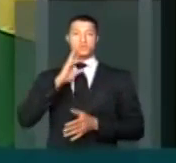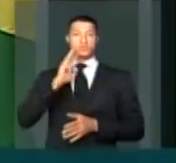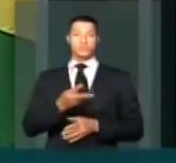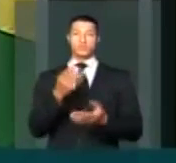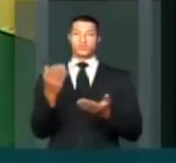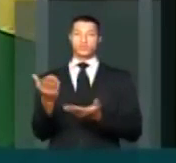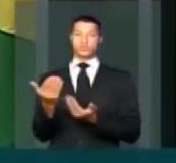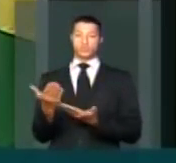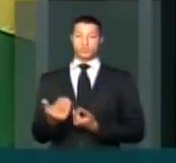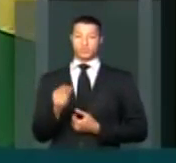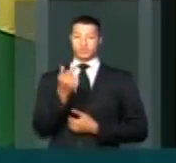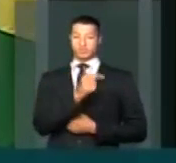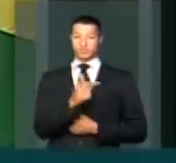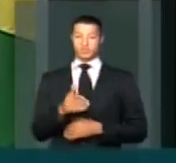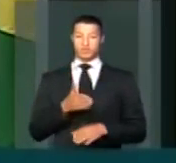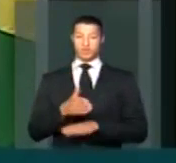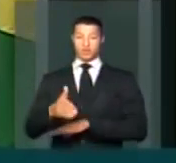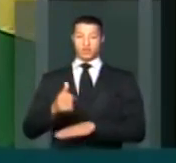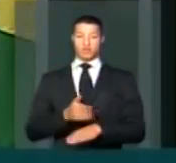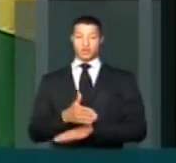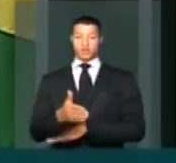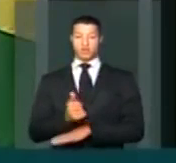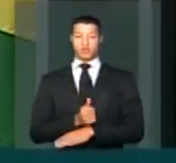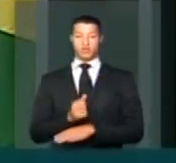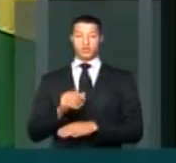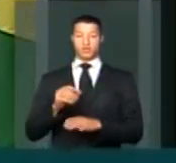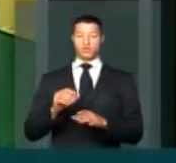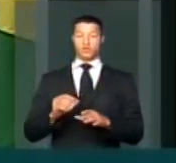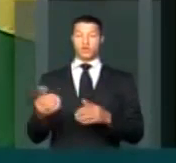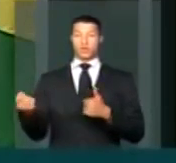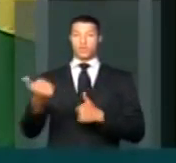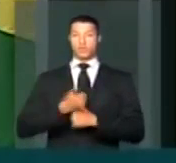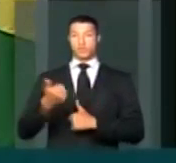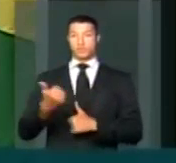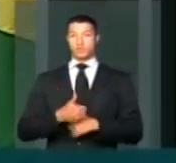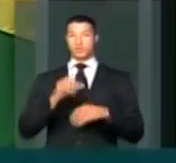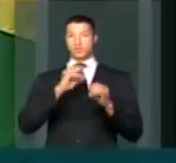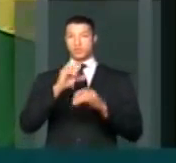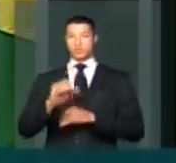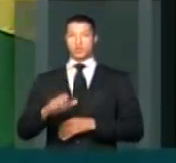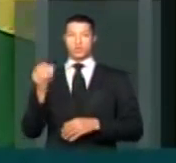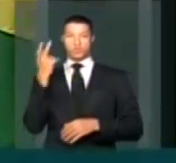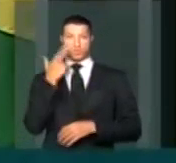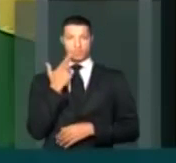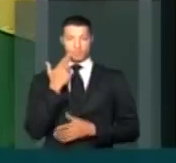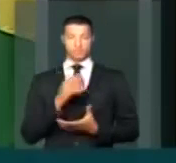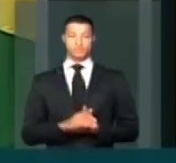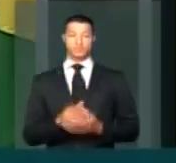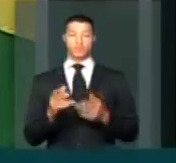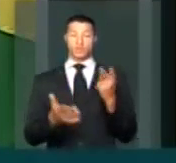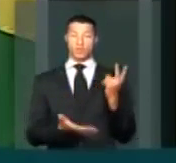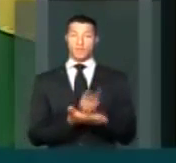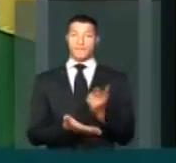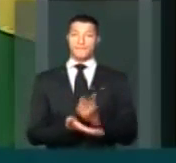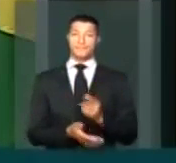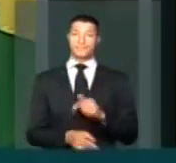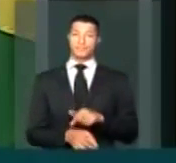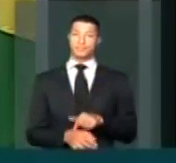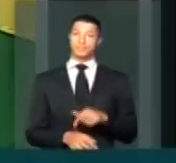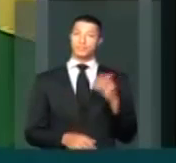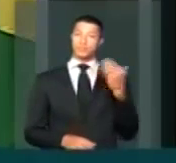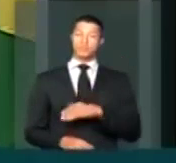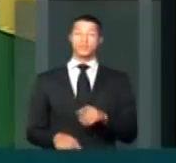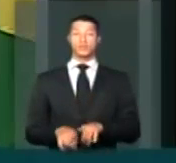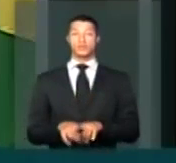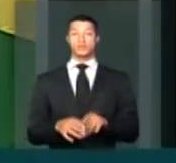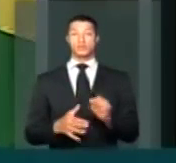de jovens que não tiveram acesso ao insubstituível ensino convencional. Ao mesmo tempo em que